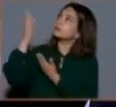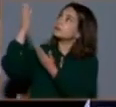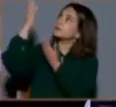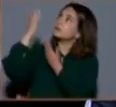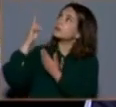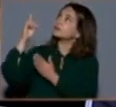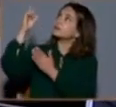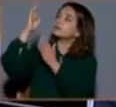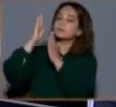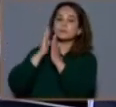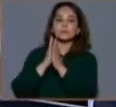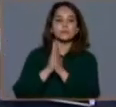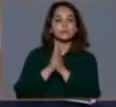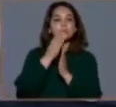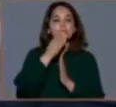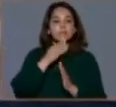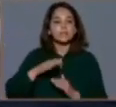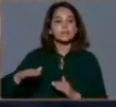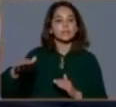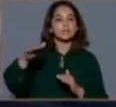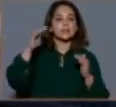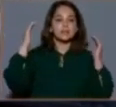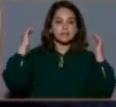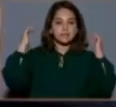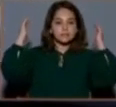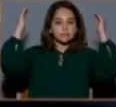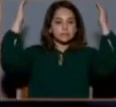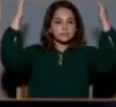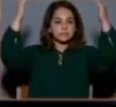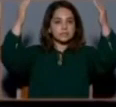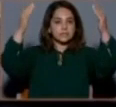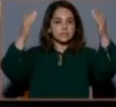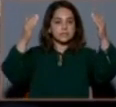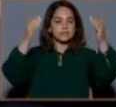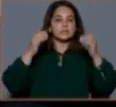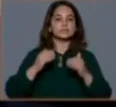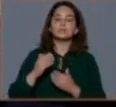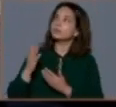Glória a Deus, na terra e nos céus.